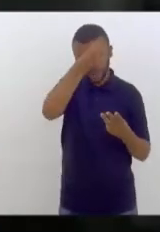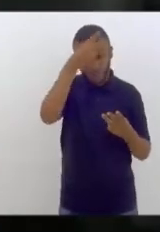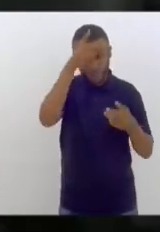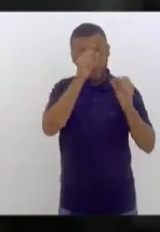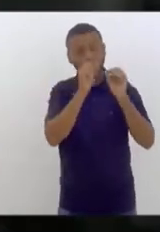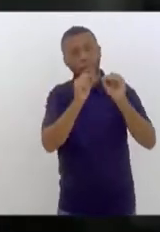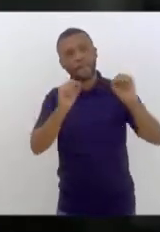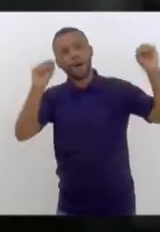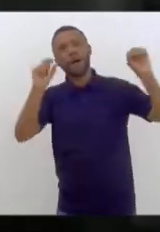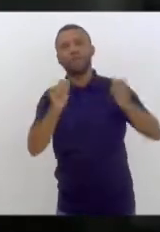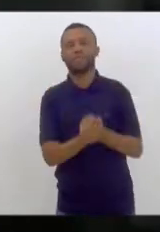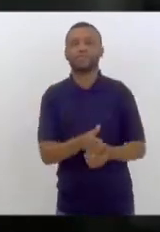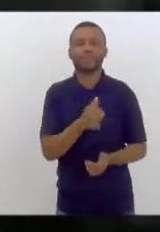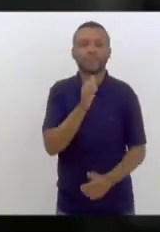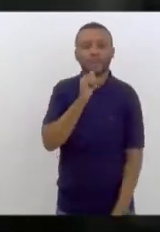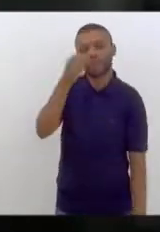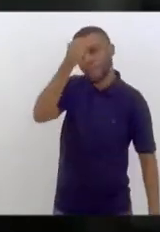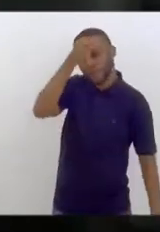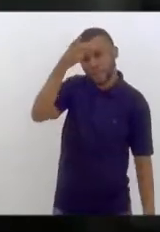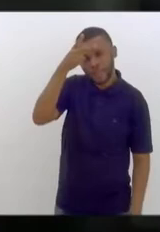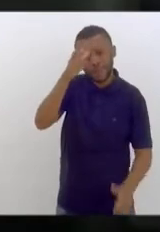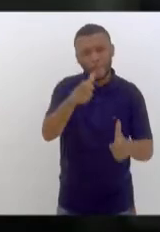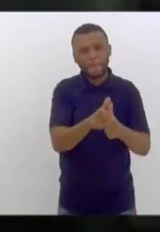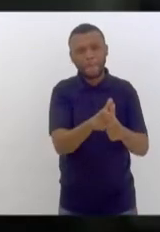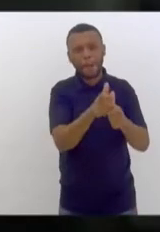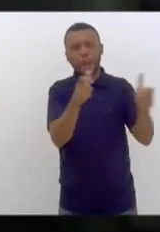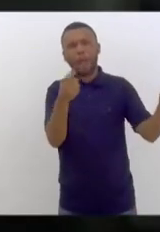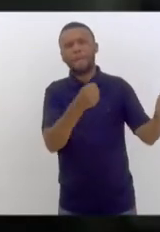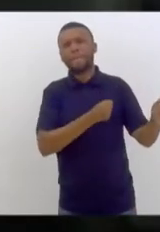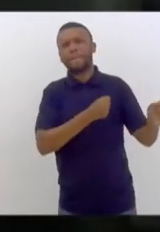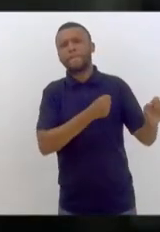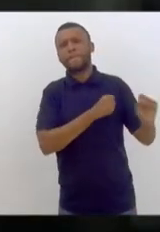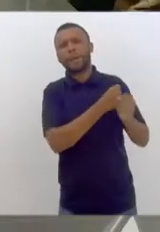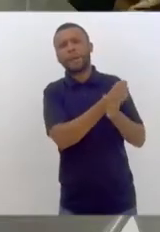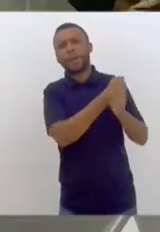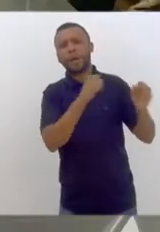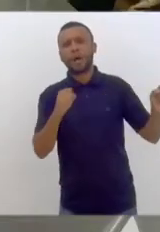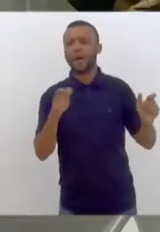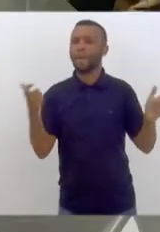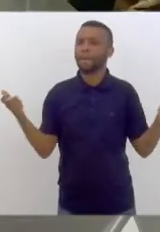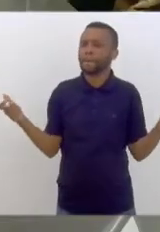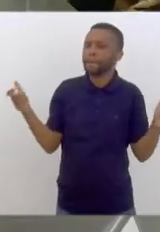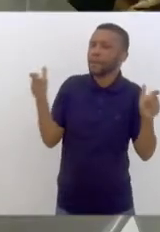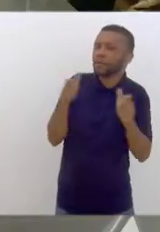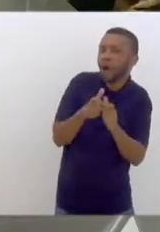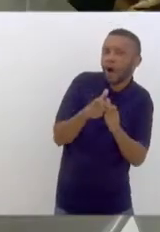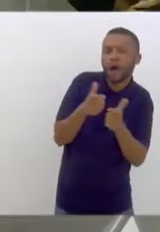menores, municípios maiores, municípios limítrofes, onde o aluno